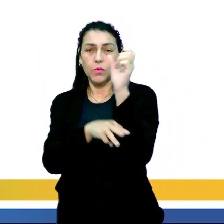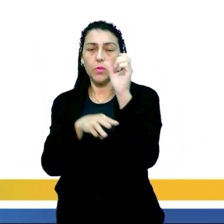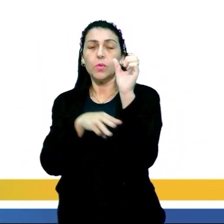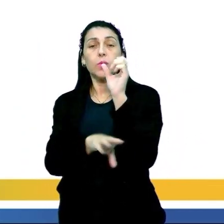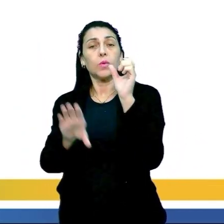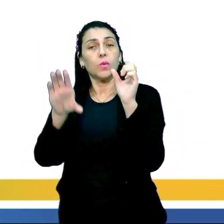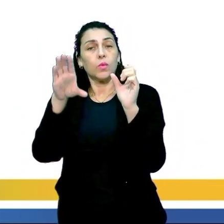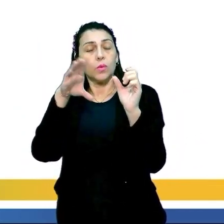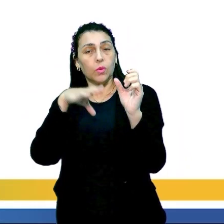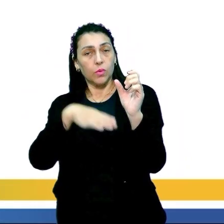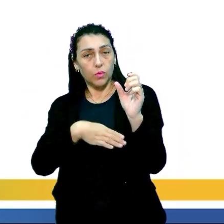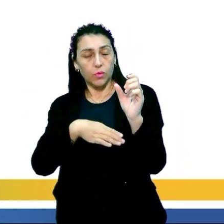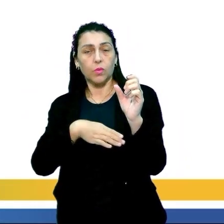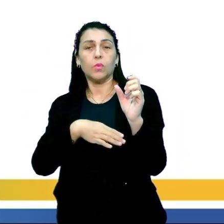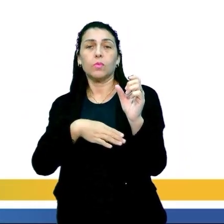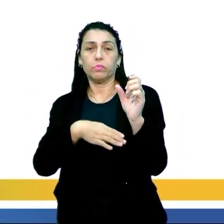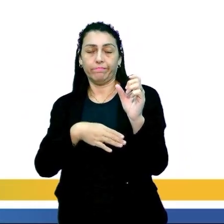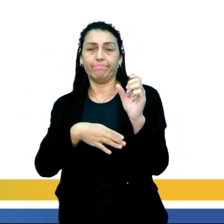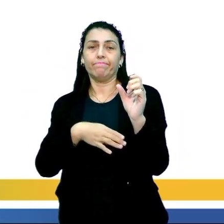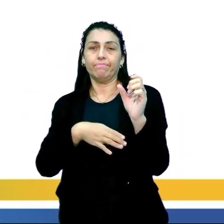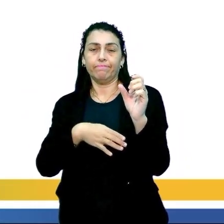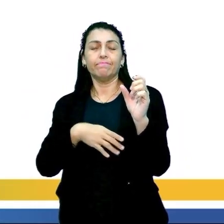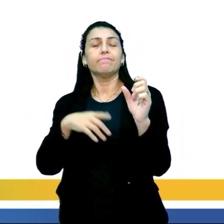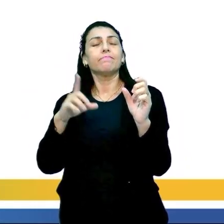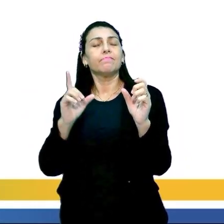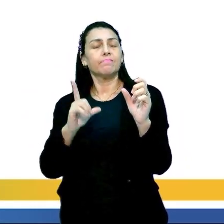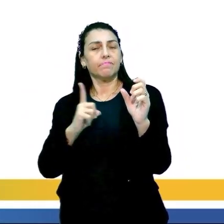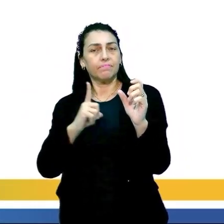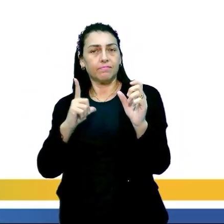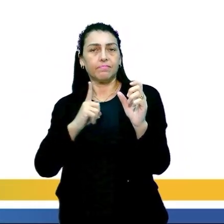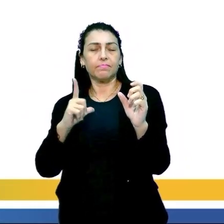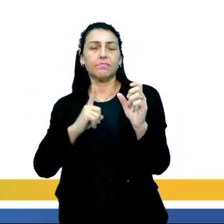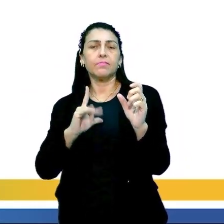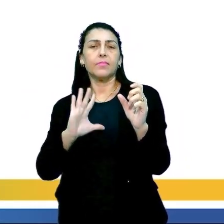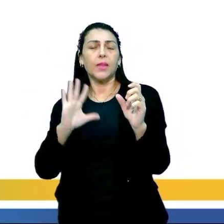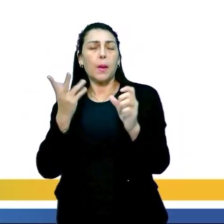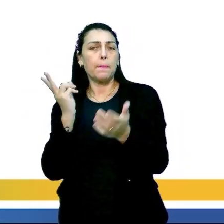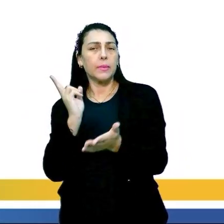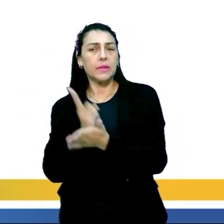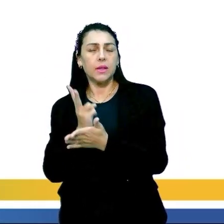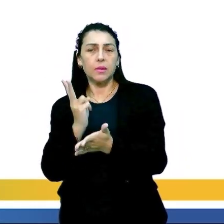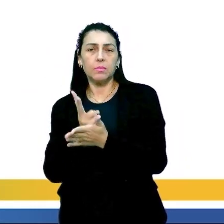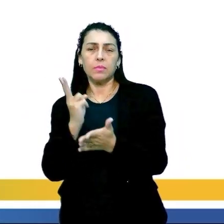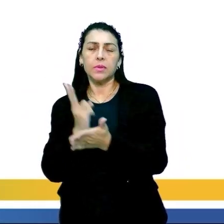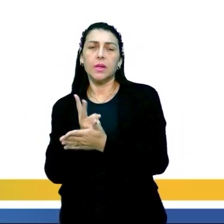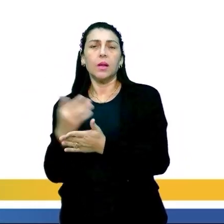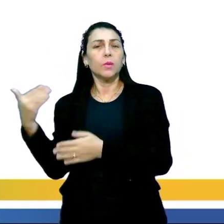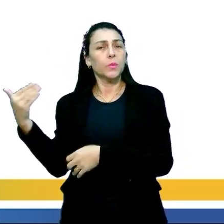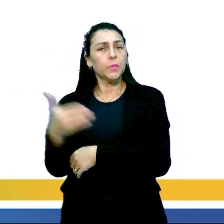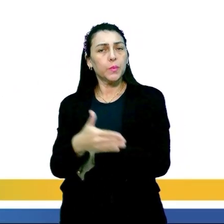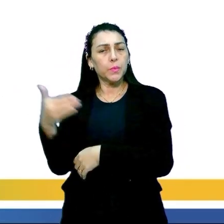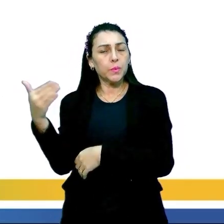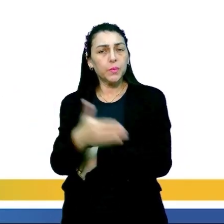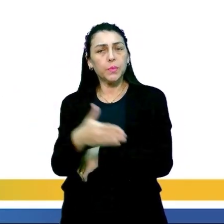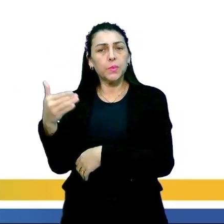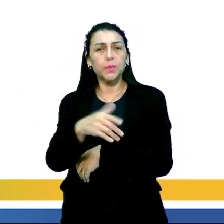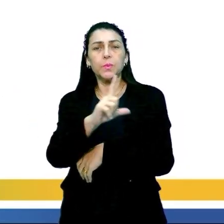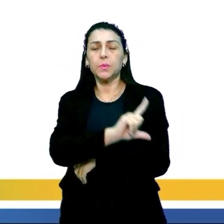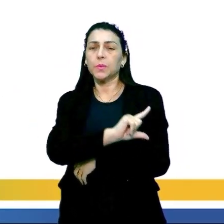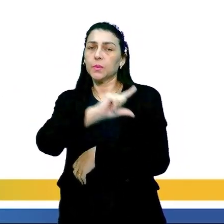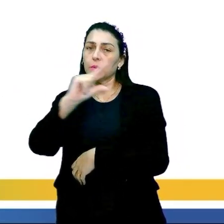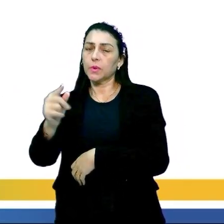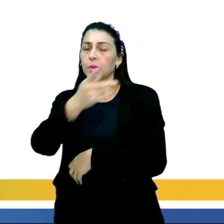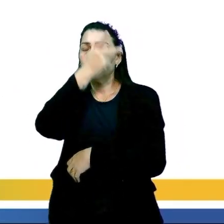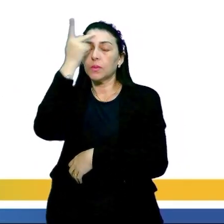com a pandemia. Então, tem se tornado um fenômeno cada vez mais constante, a saída de pessoas que